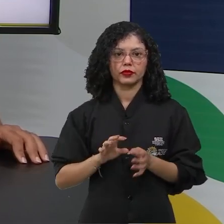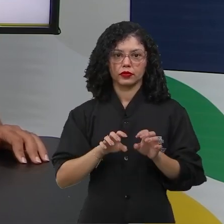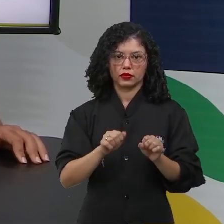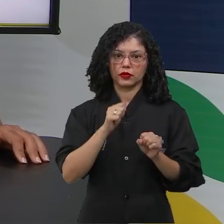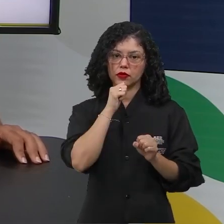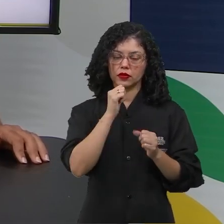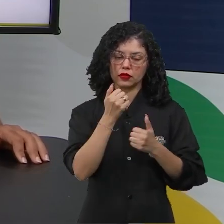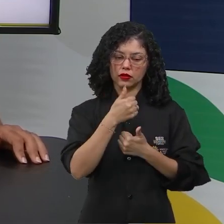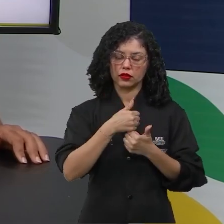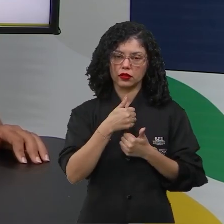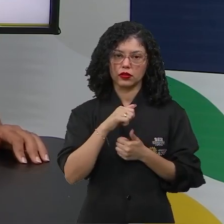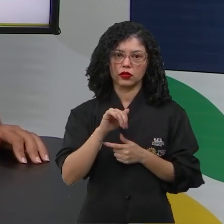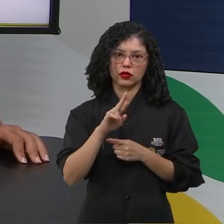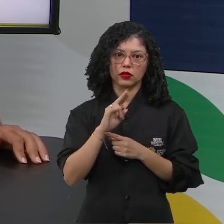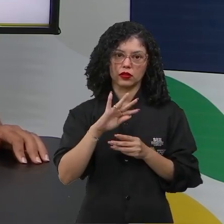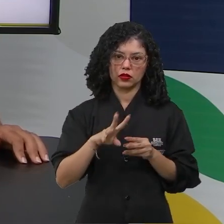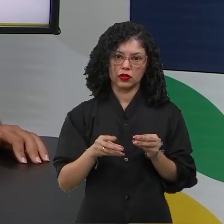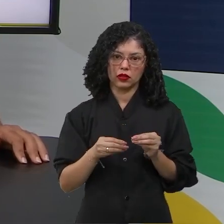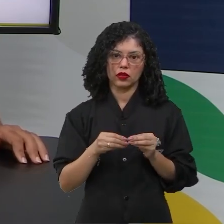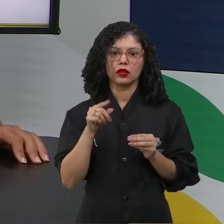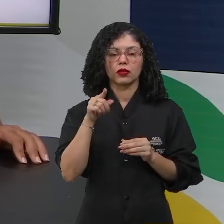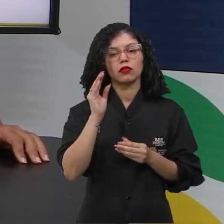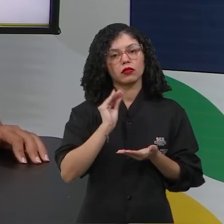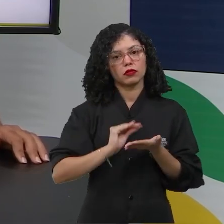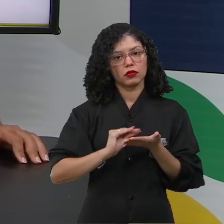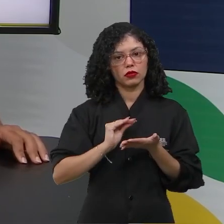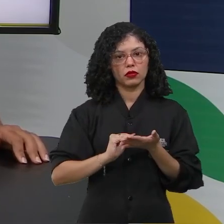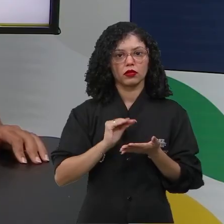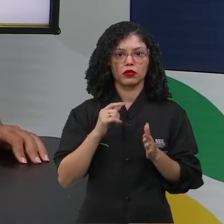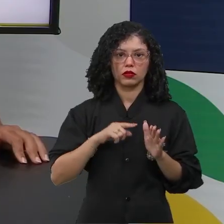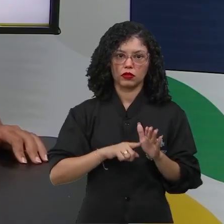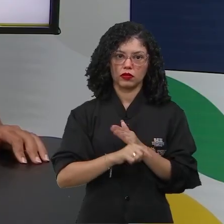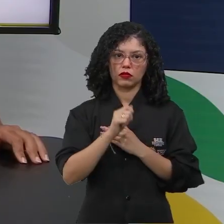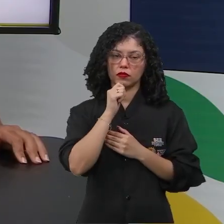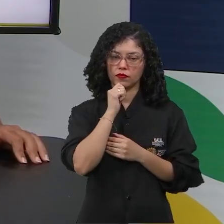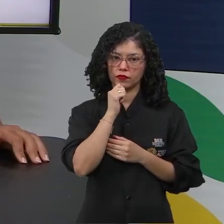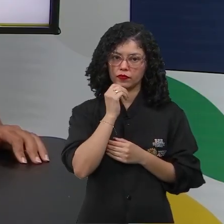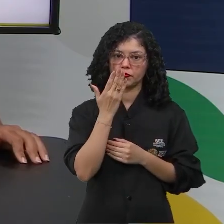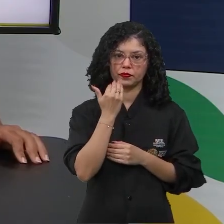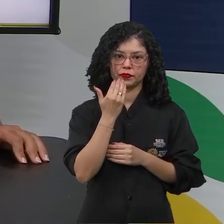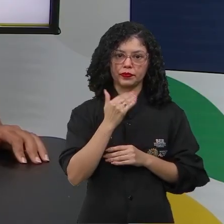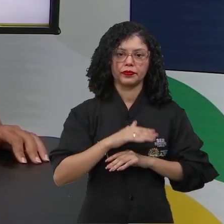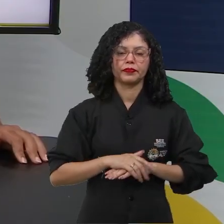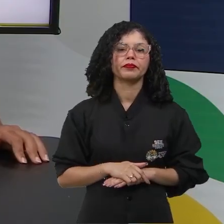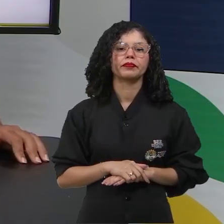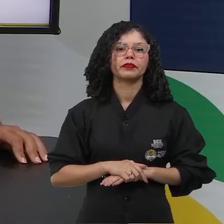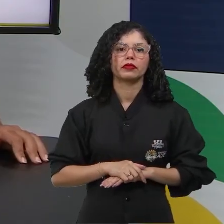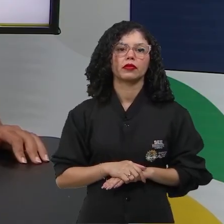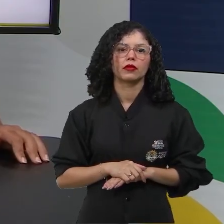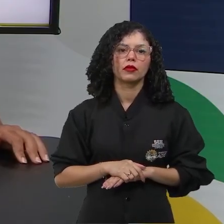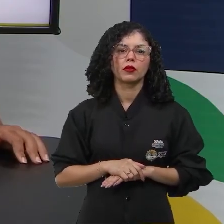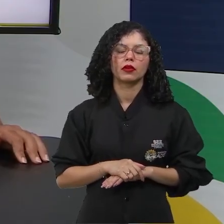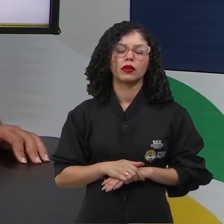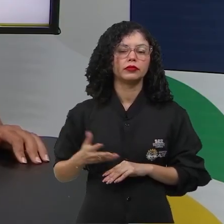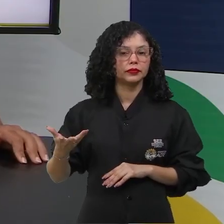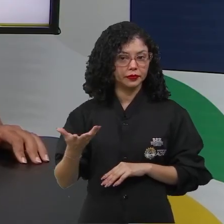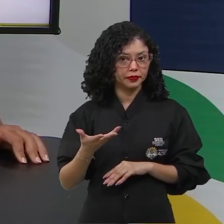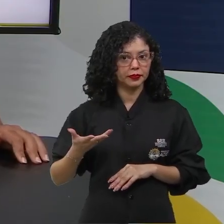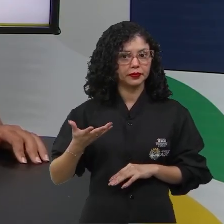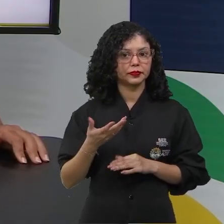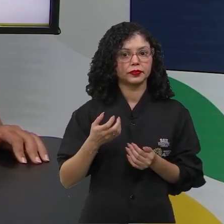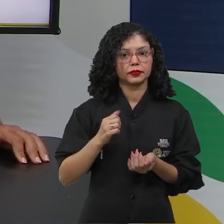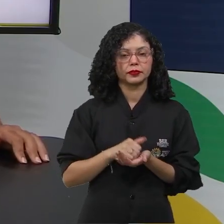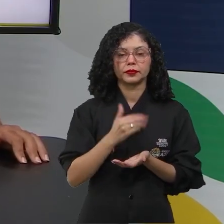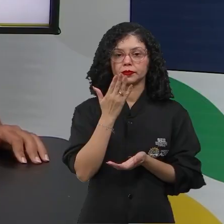e vou suplementar, vou complementar aquilo que faltou dentro da minha alimentação. É basicamente isso.